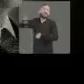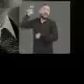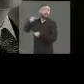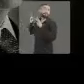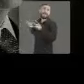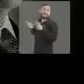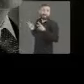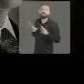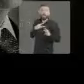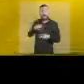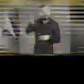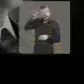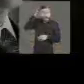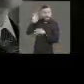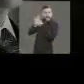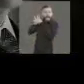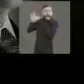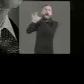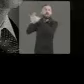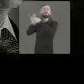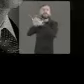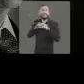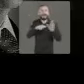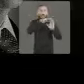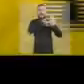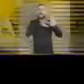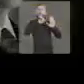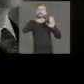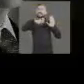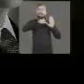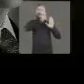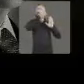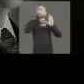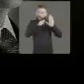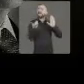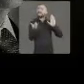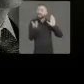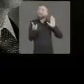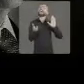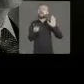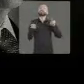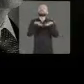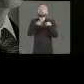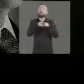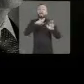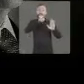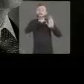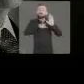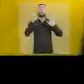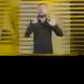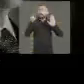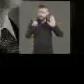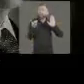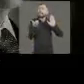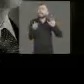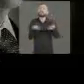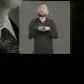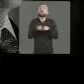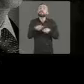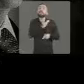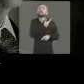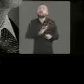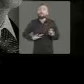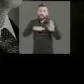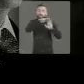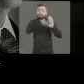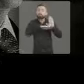política Ele se aliou a Temer Para tirar o direito Dos trabalhadores Quer fazer a reforma Da previdência Para tirar sua aposentadoria E o seu